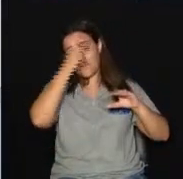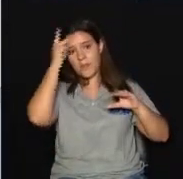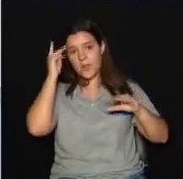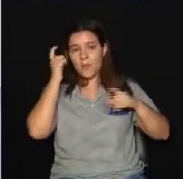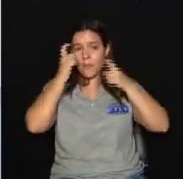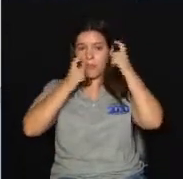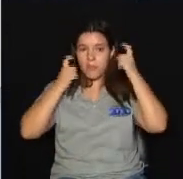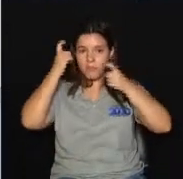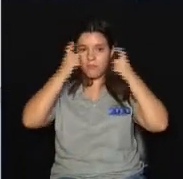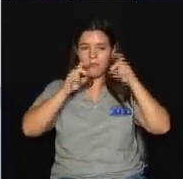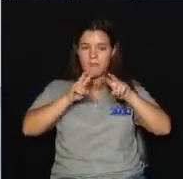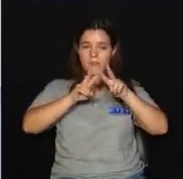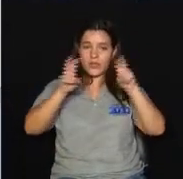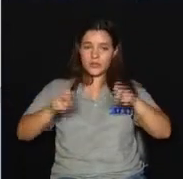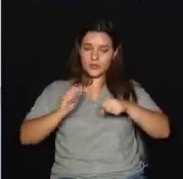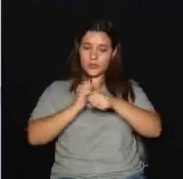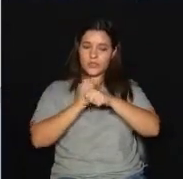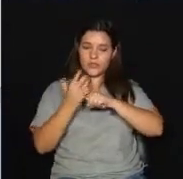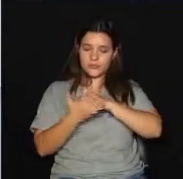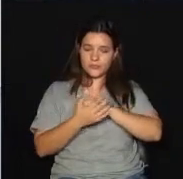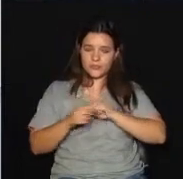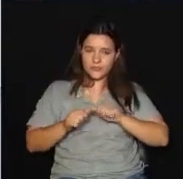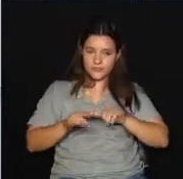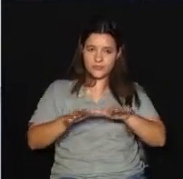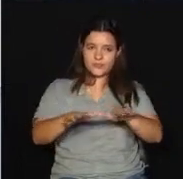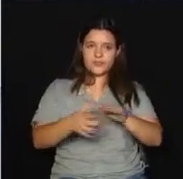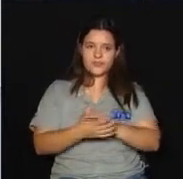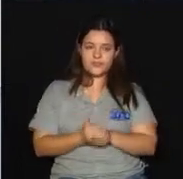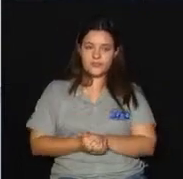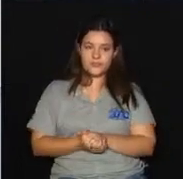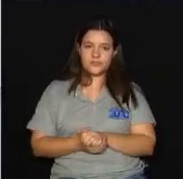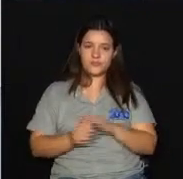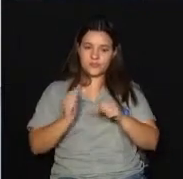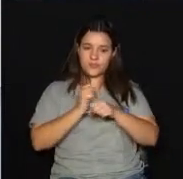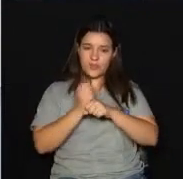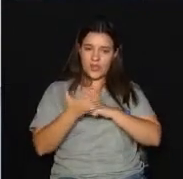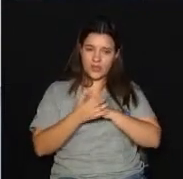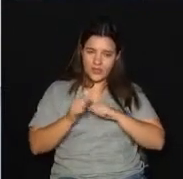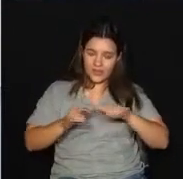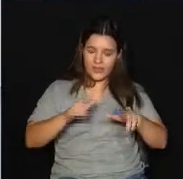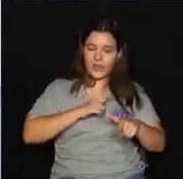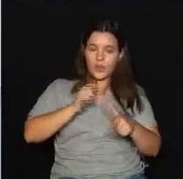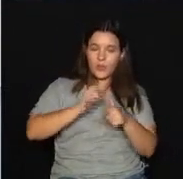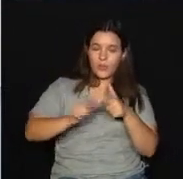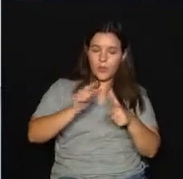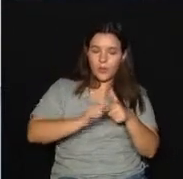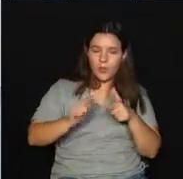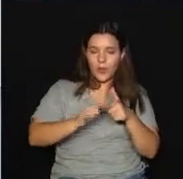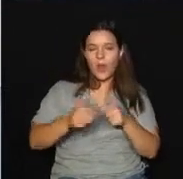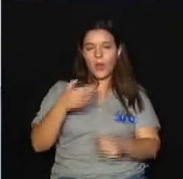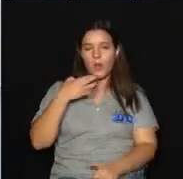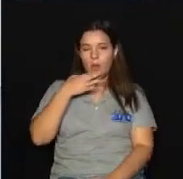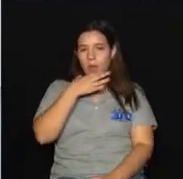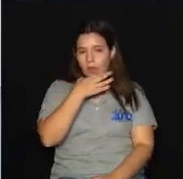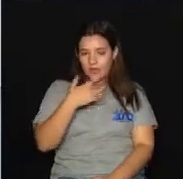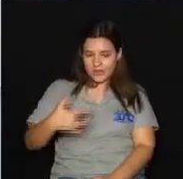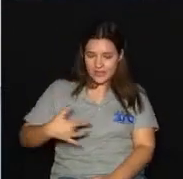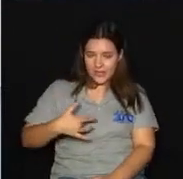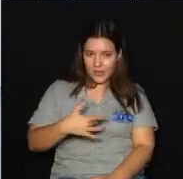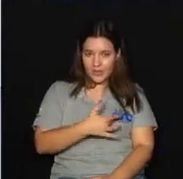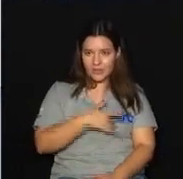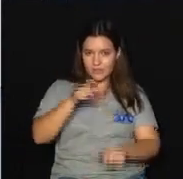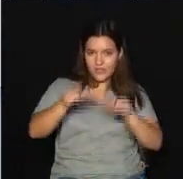pessoas preocupadas com a pandemia. E essa pandemia, ela traz problemas, obviamente, para a área da saúde,